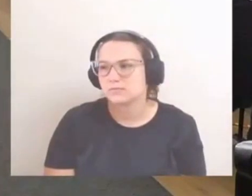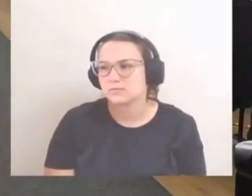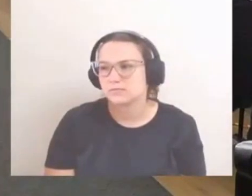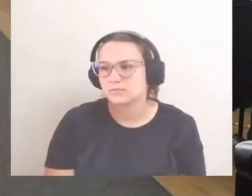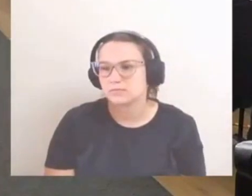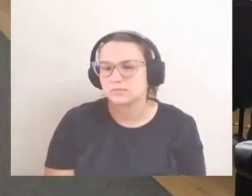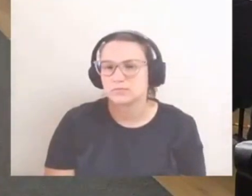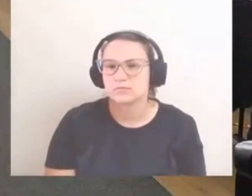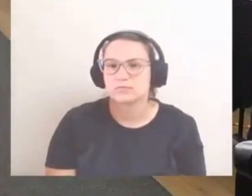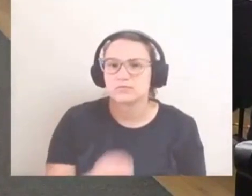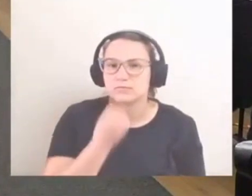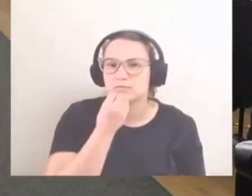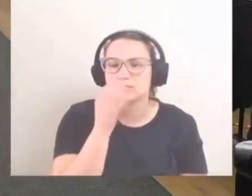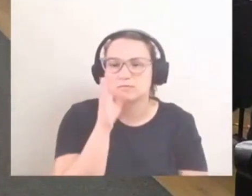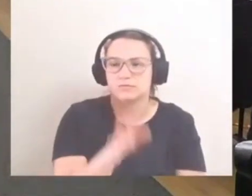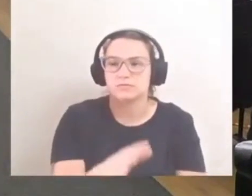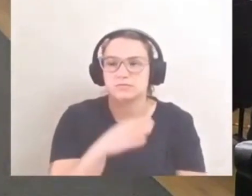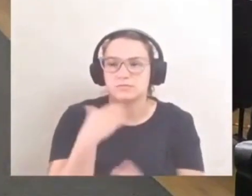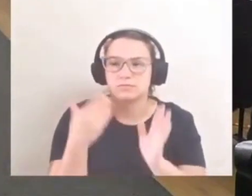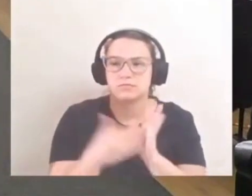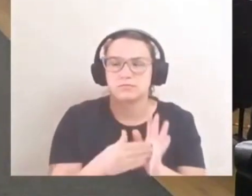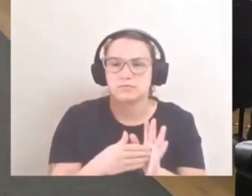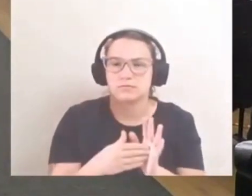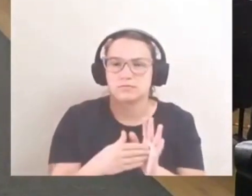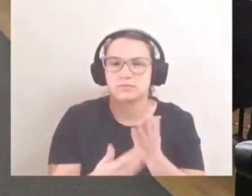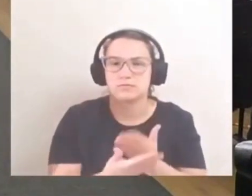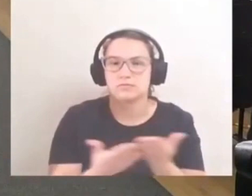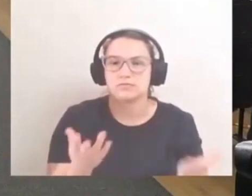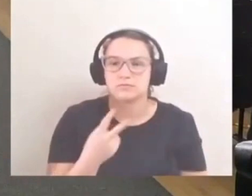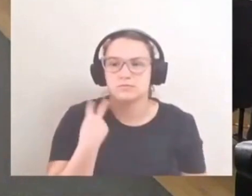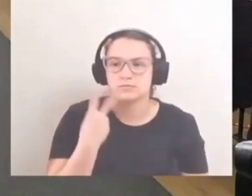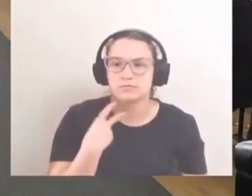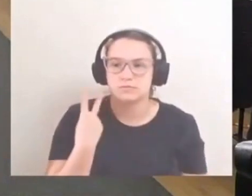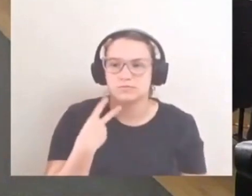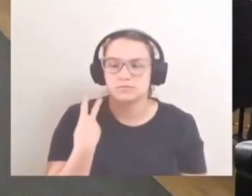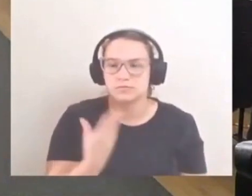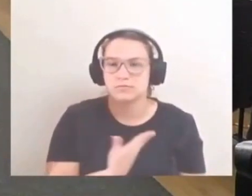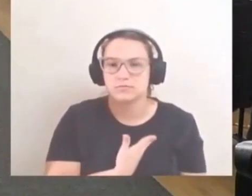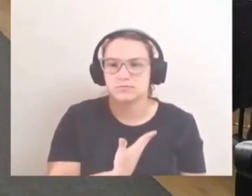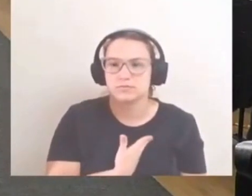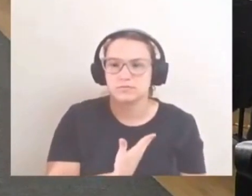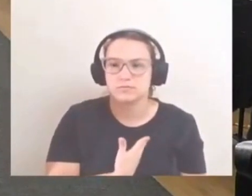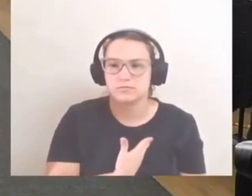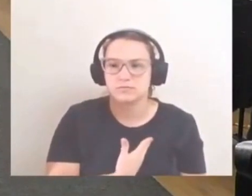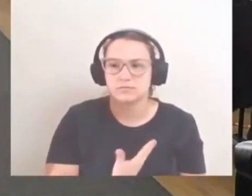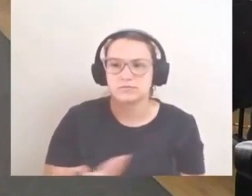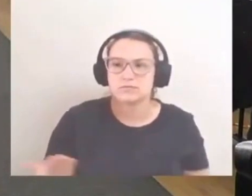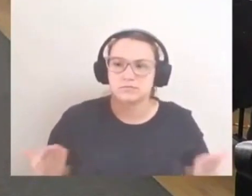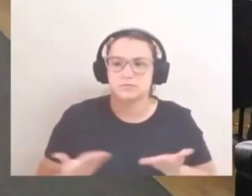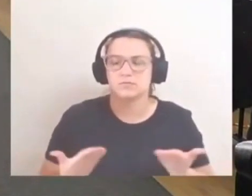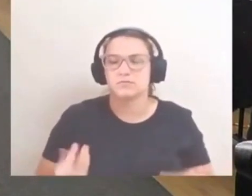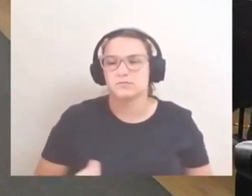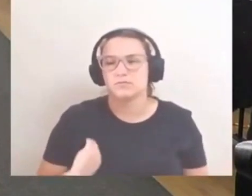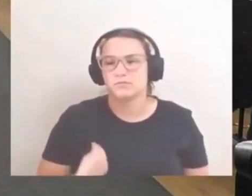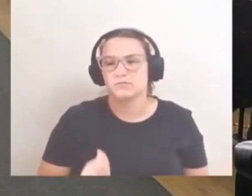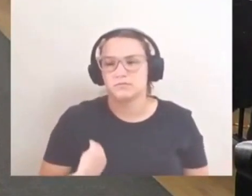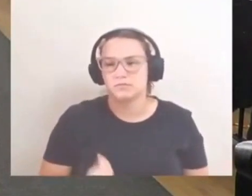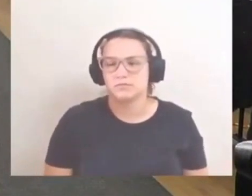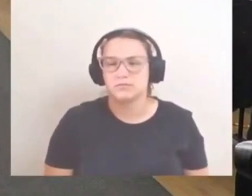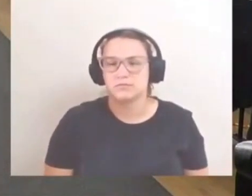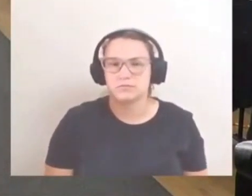é muito boa tarde a todos todos os vereadores a todos os colegas que estão aqui hoje é